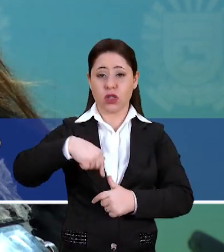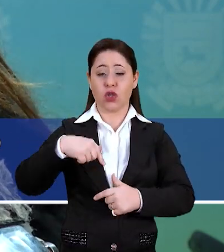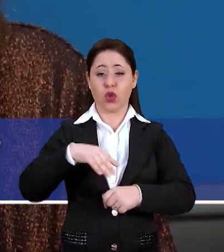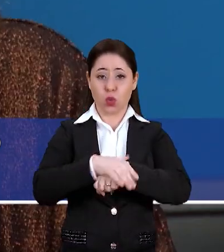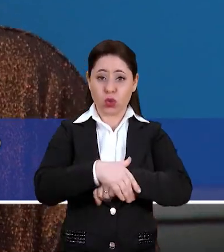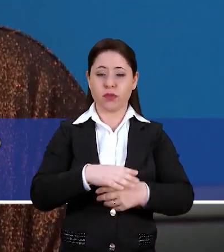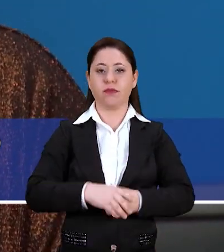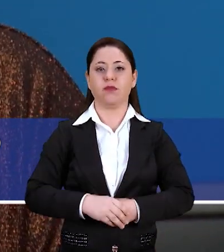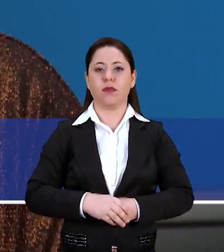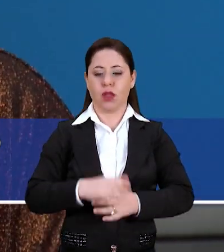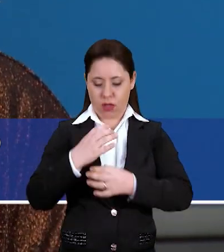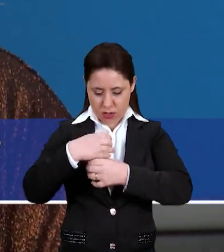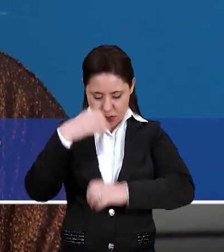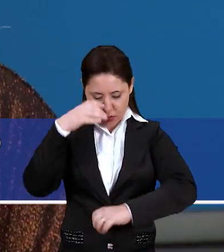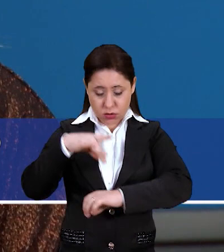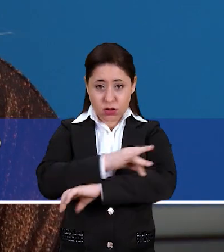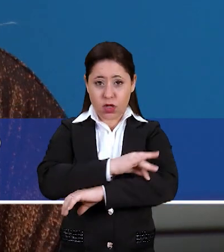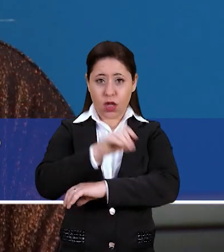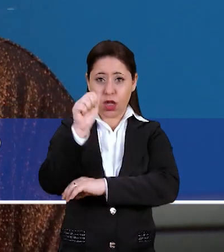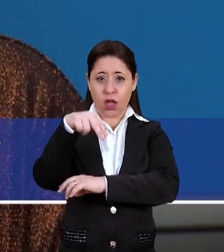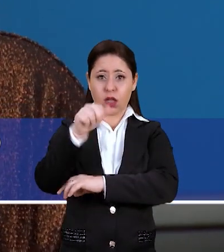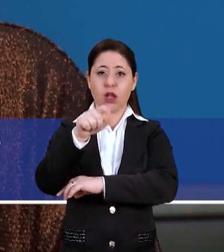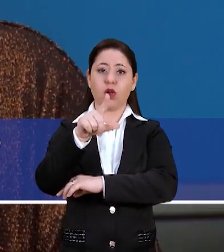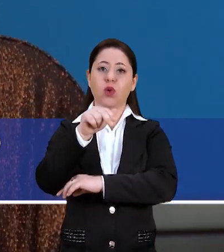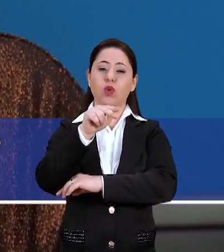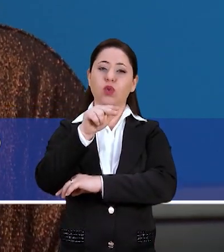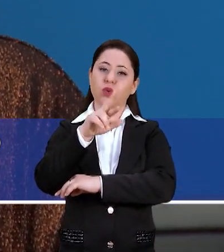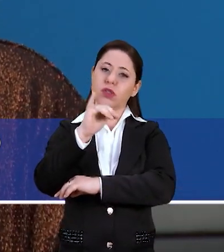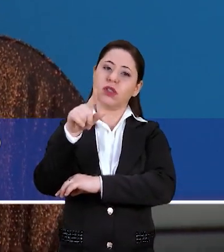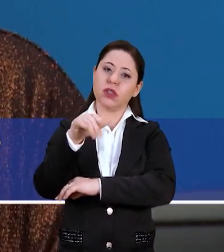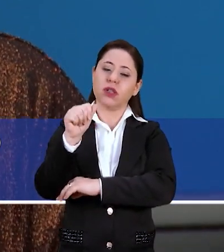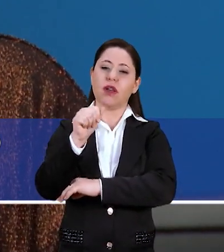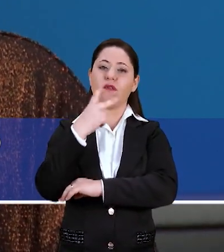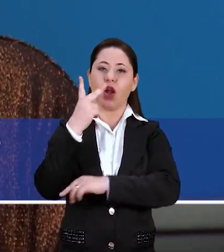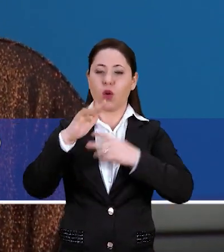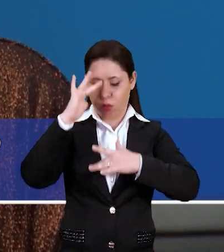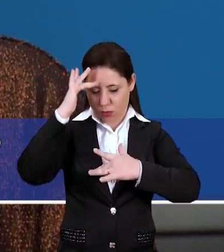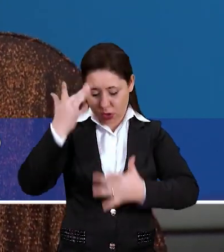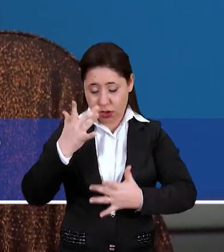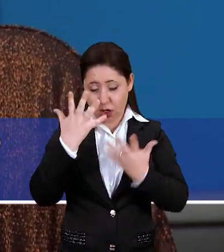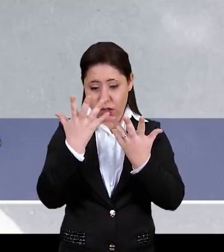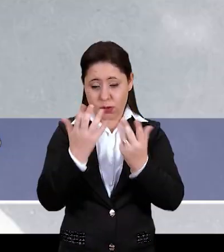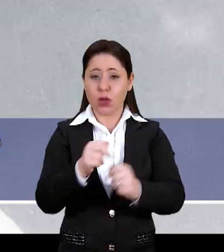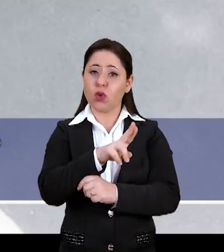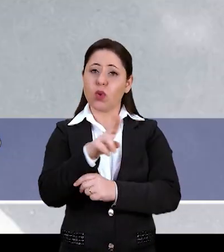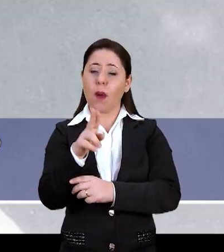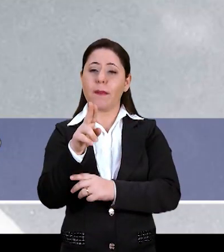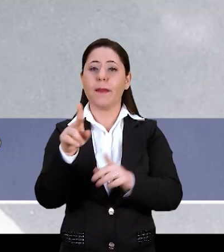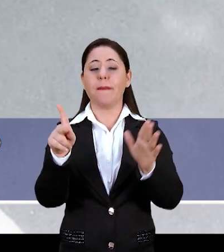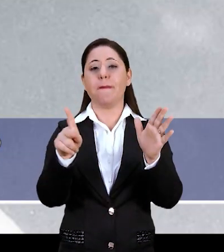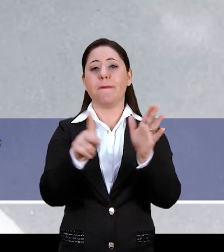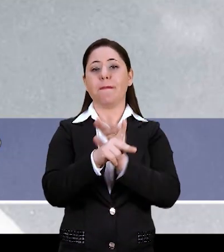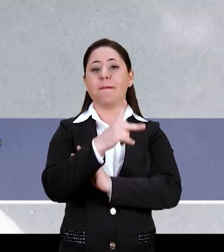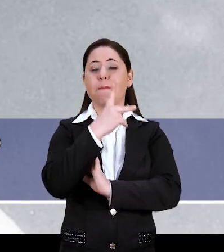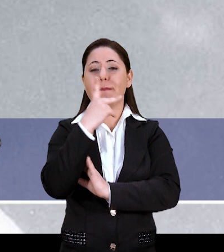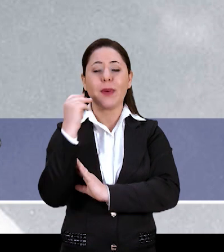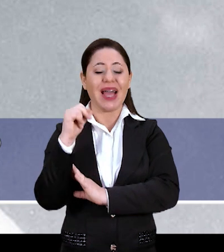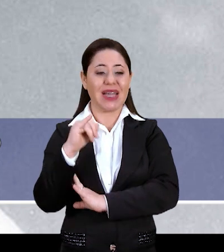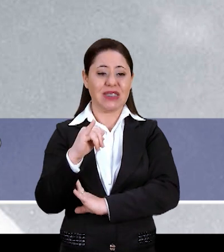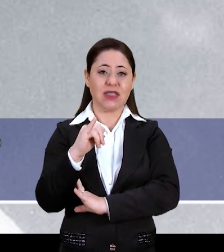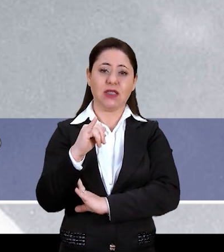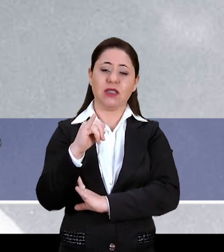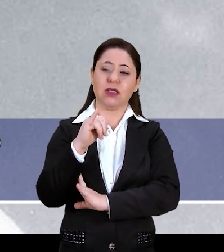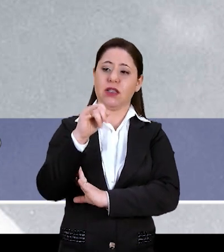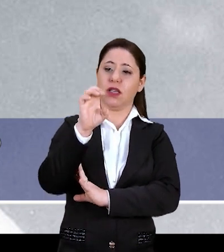aqui essa noite. A engenheira Ana Luzia falou da homenagem recebida em nome de seu pai, o engenheiro civil Ernesto